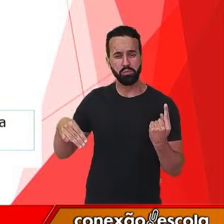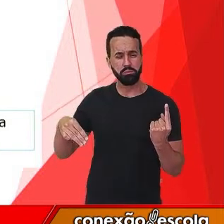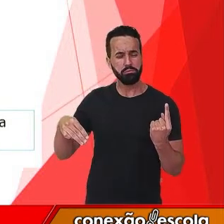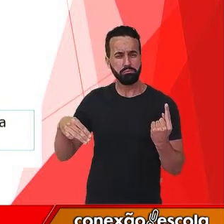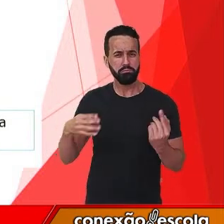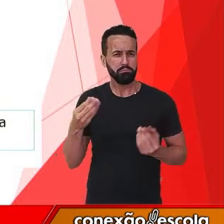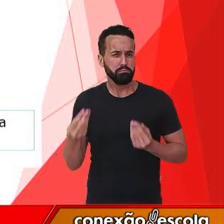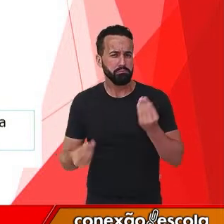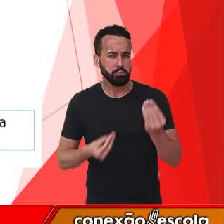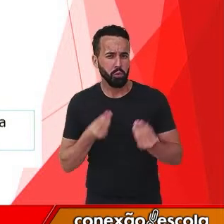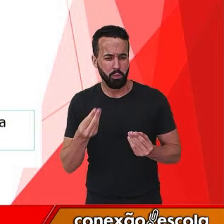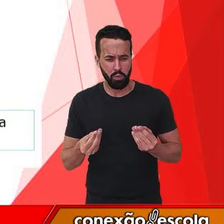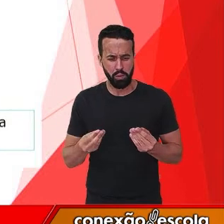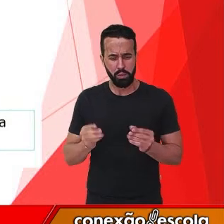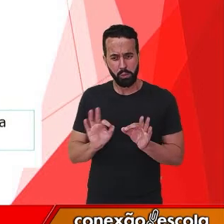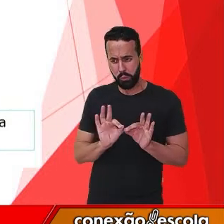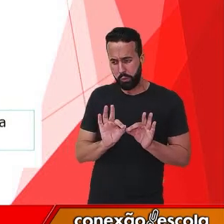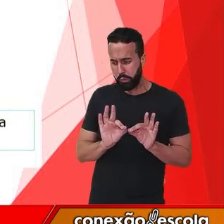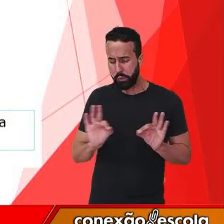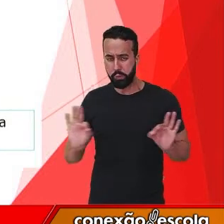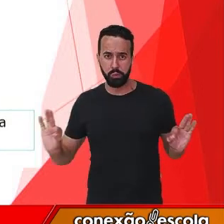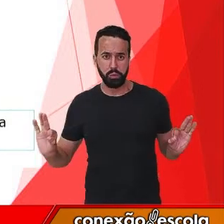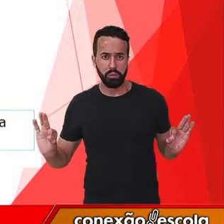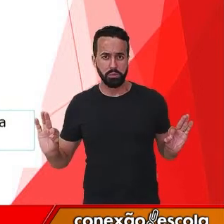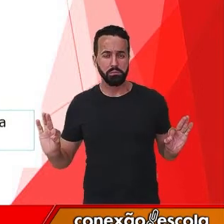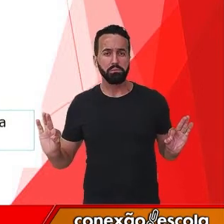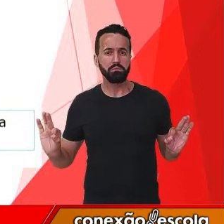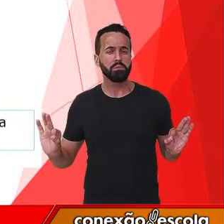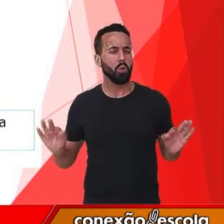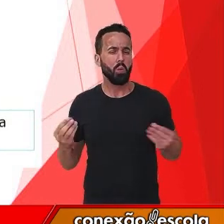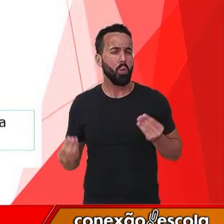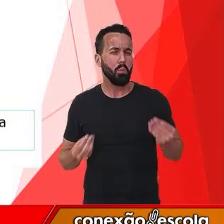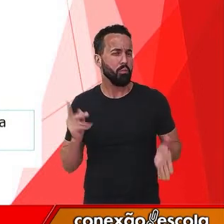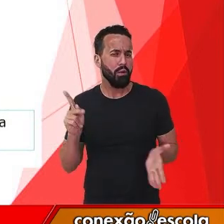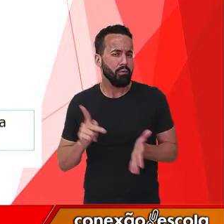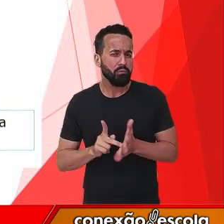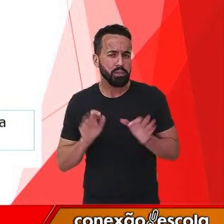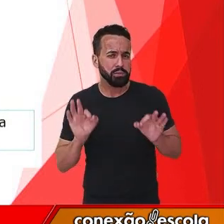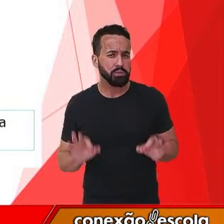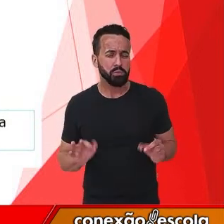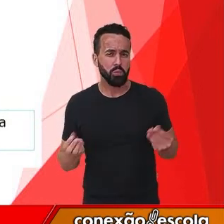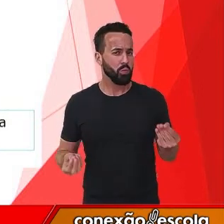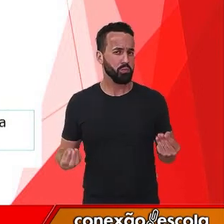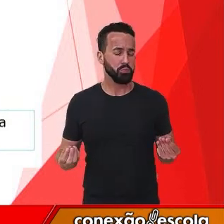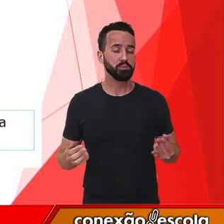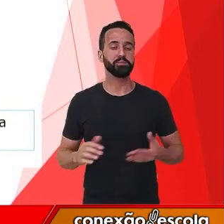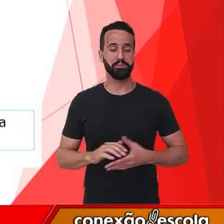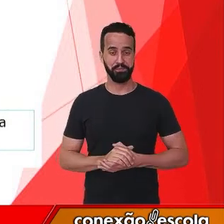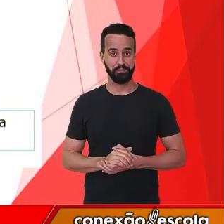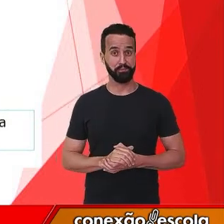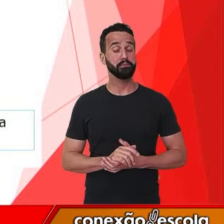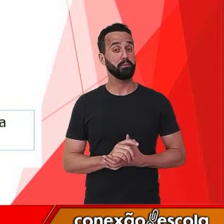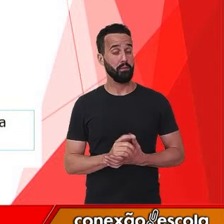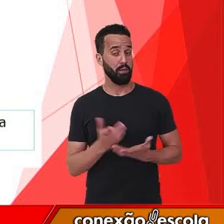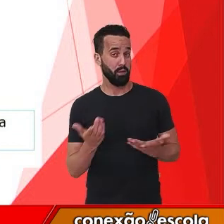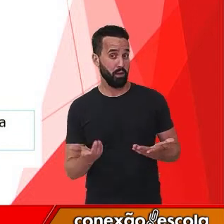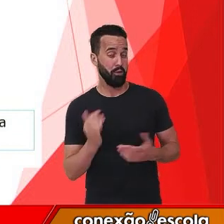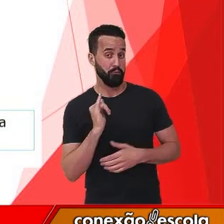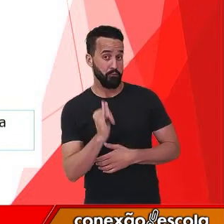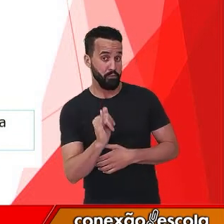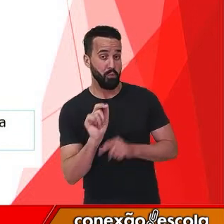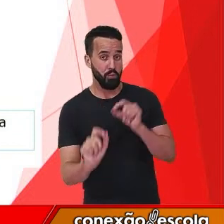Qual é a distância percorrida na realidade Lembrando que a